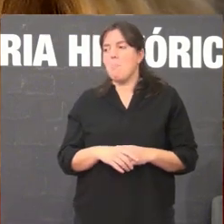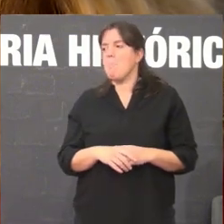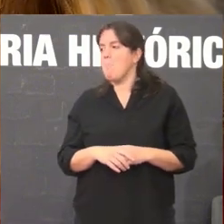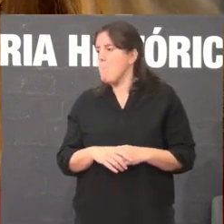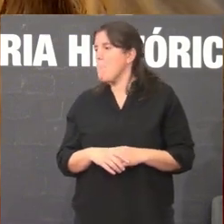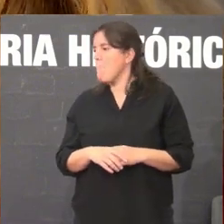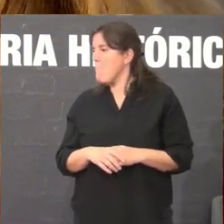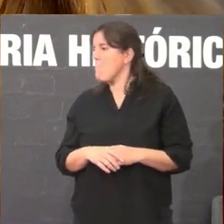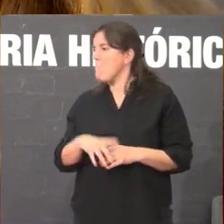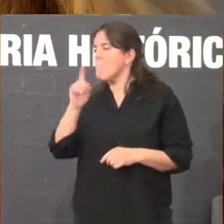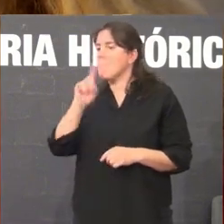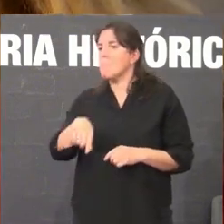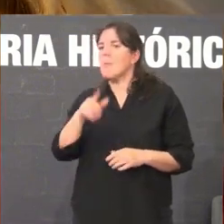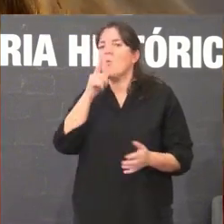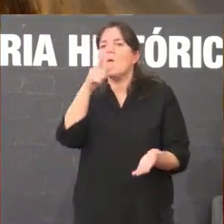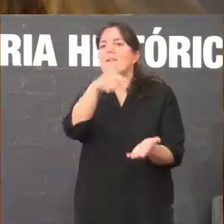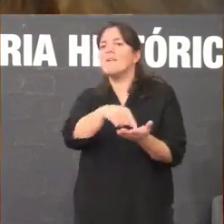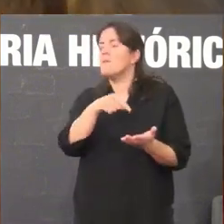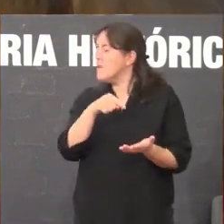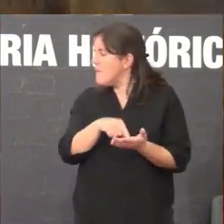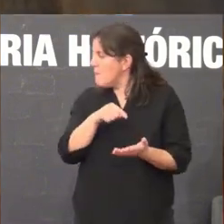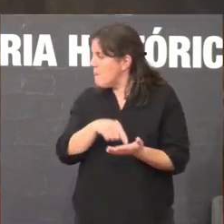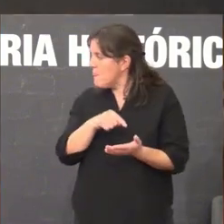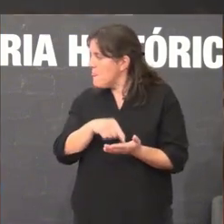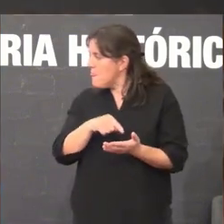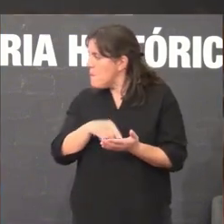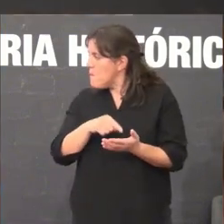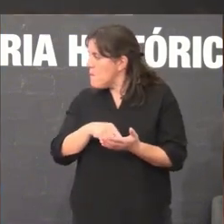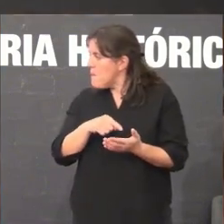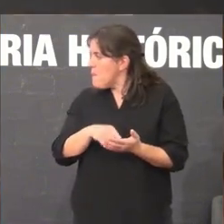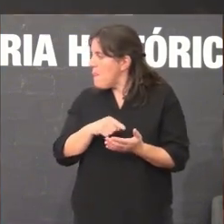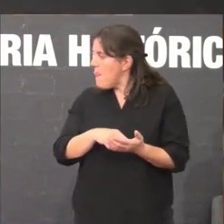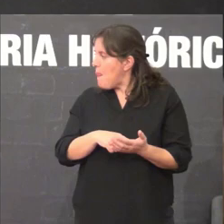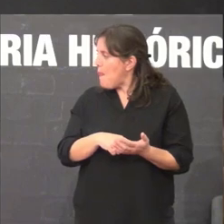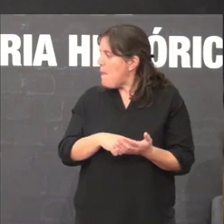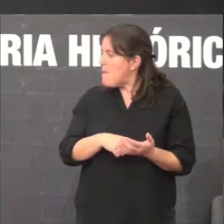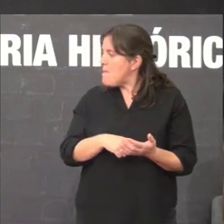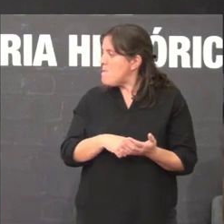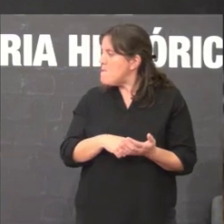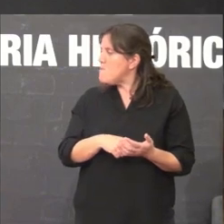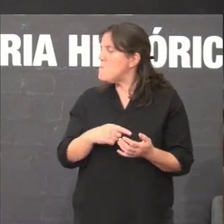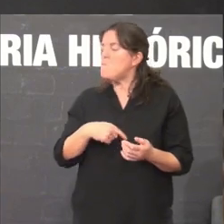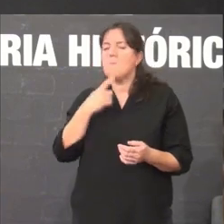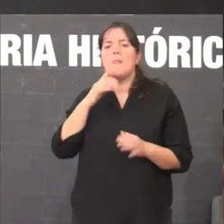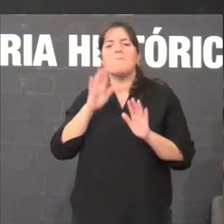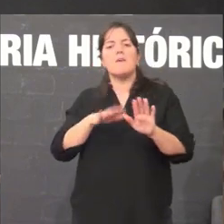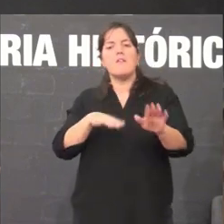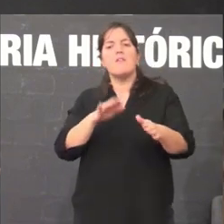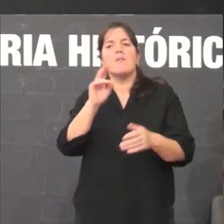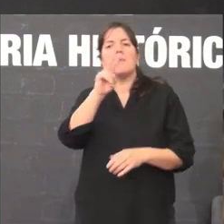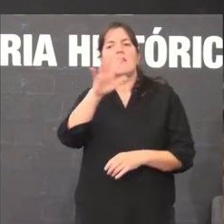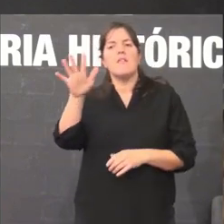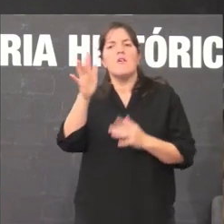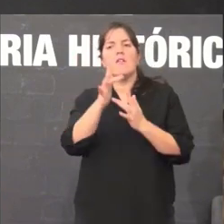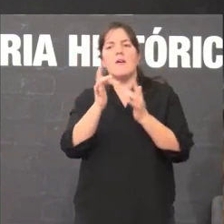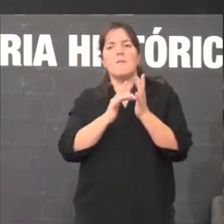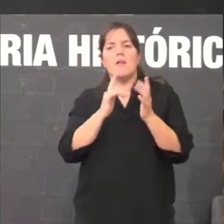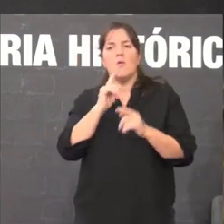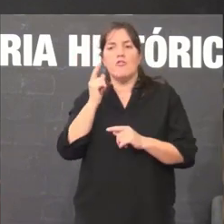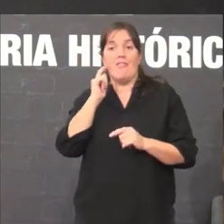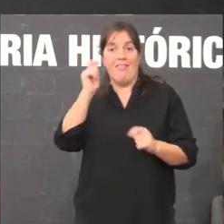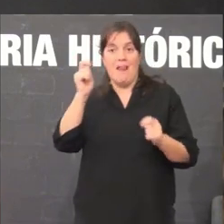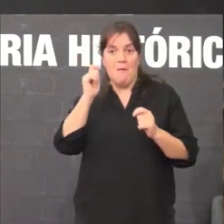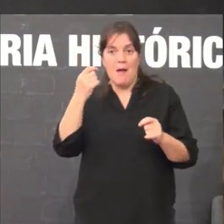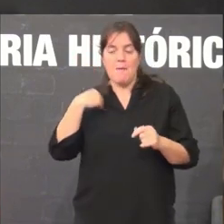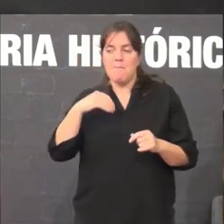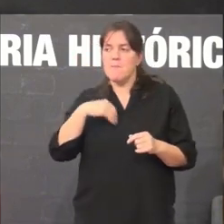a reivindicação de um velho slogan que praticamente só se ouvia nas manifestações do 25 de Abril, nas comemorações do 25 de Abril, e